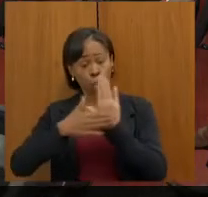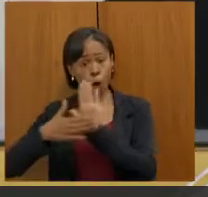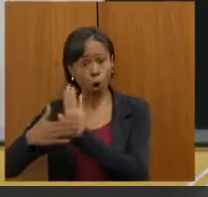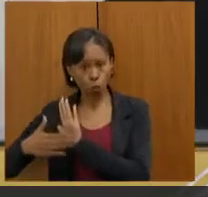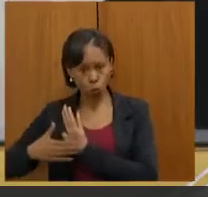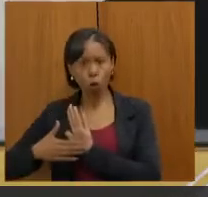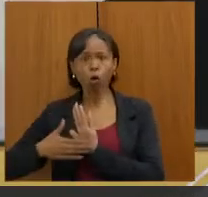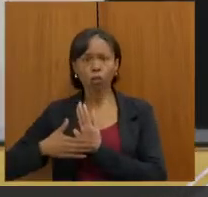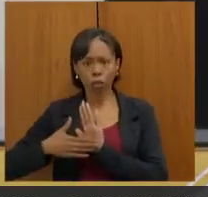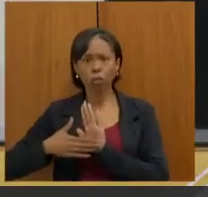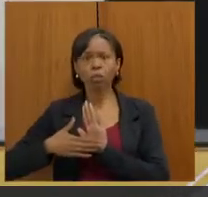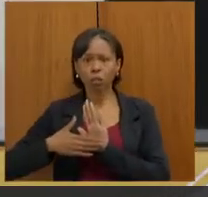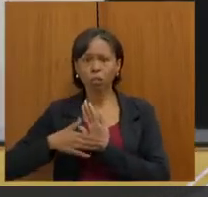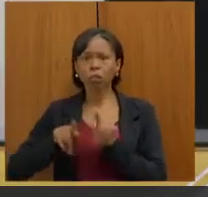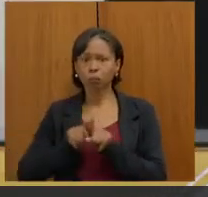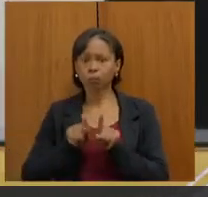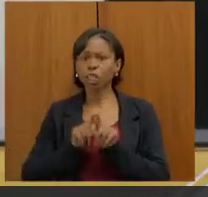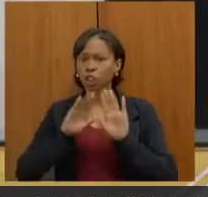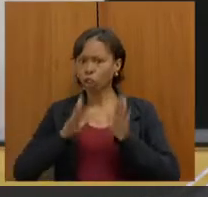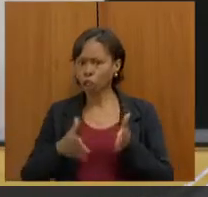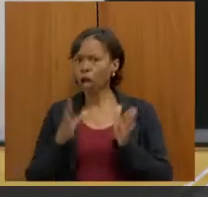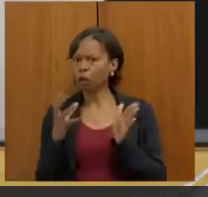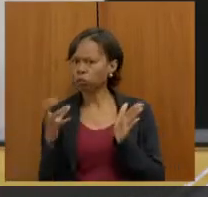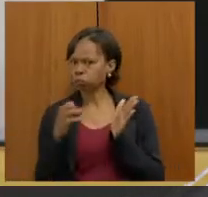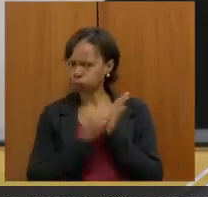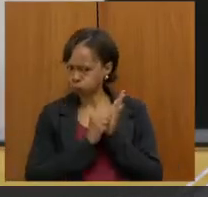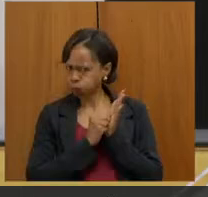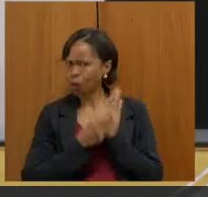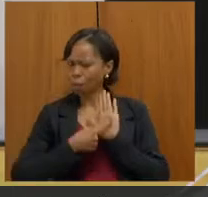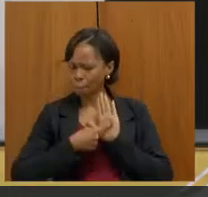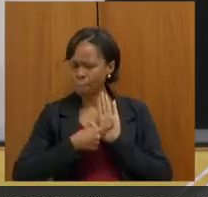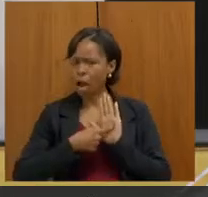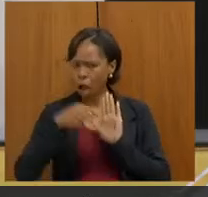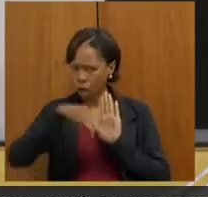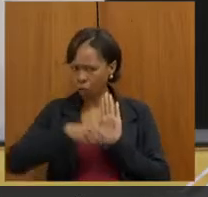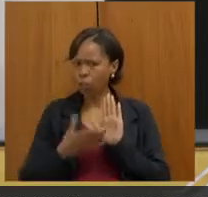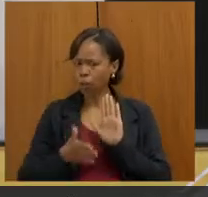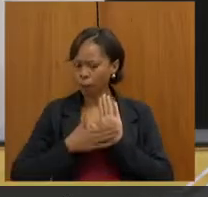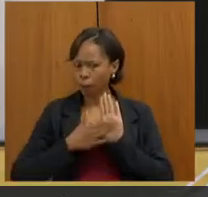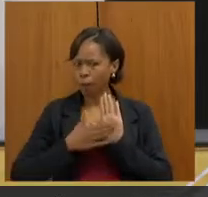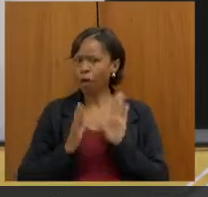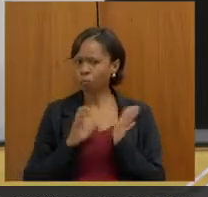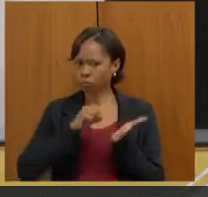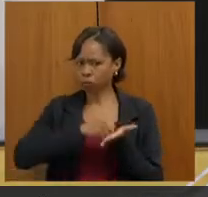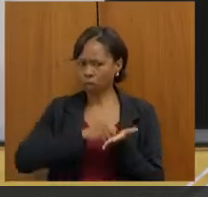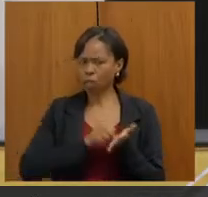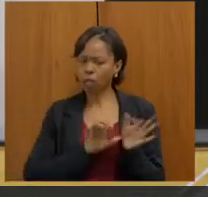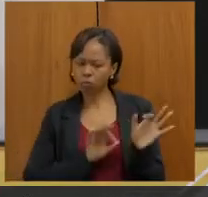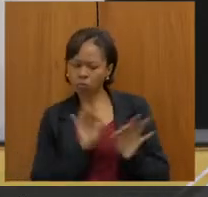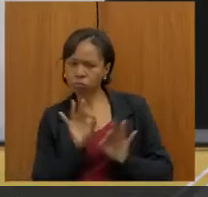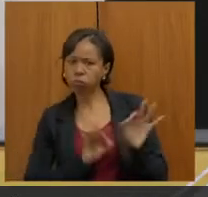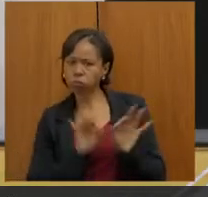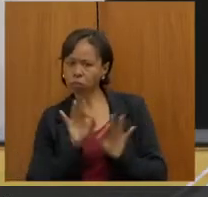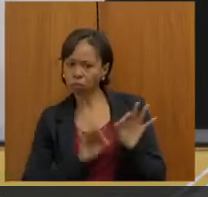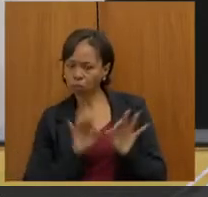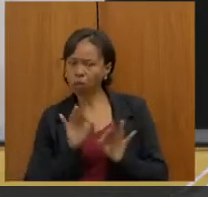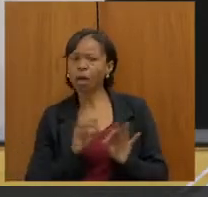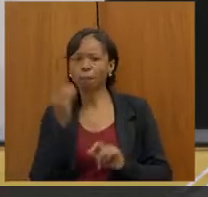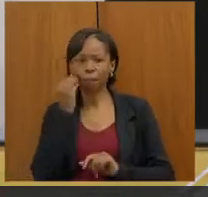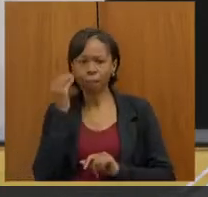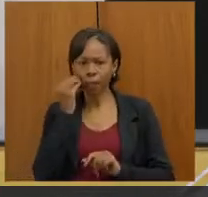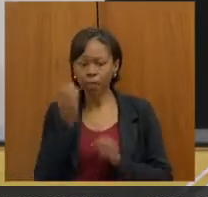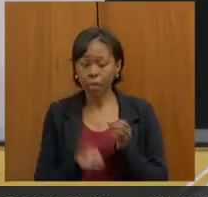que estão inclusive todas aqui já registradas viu Ellen vamos nos organizarmos aqui para trabalhar essa questão